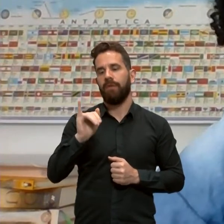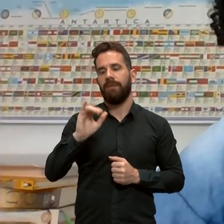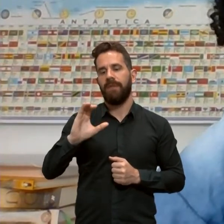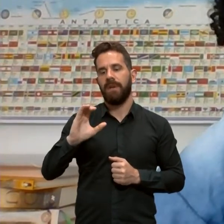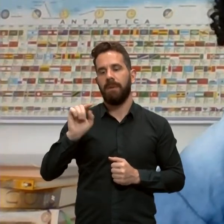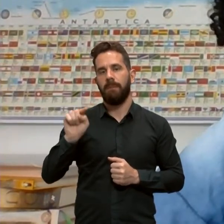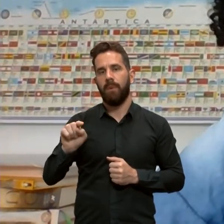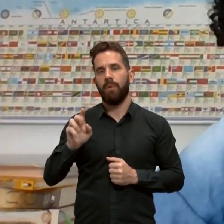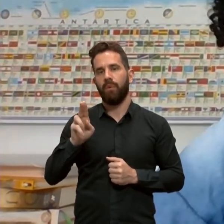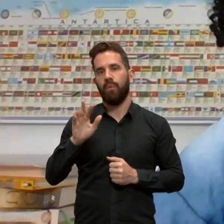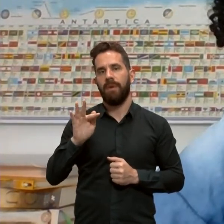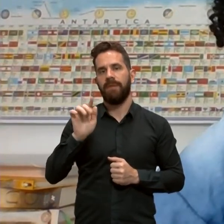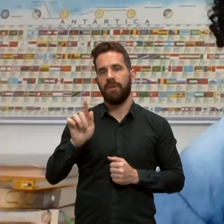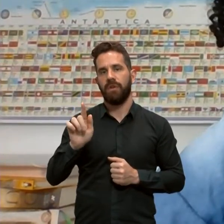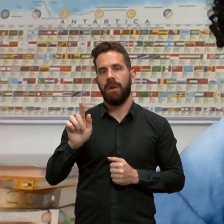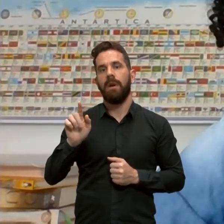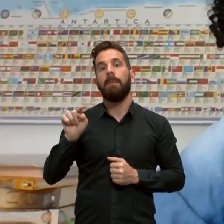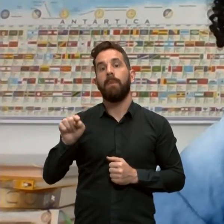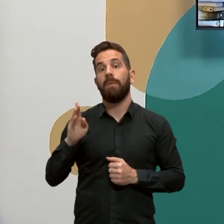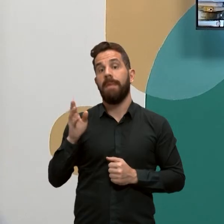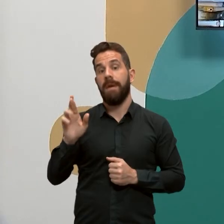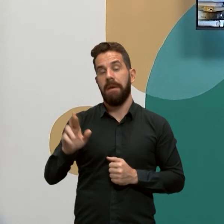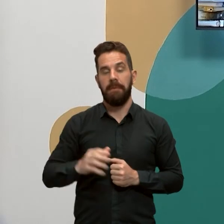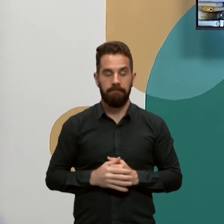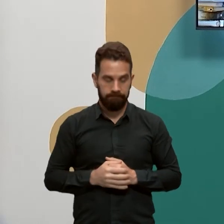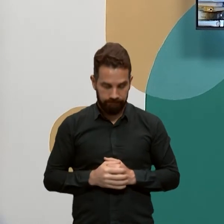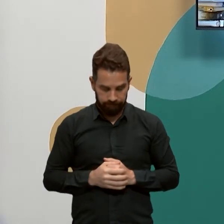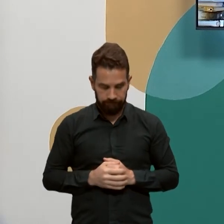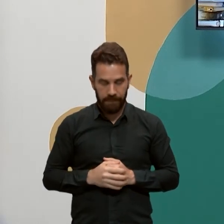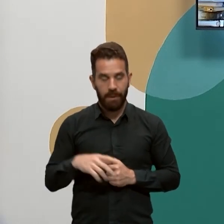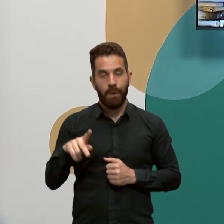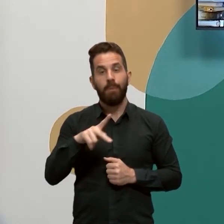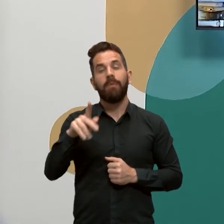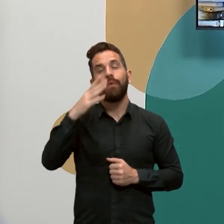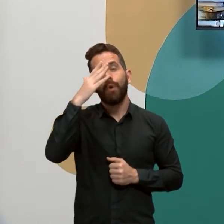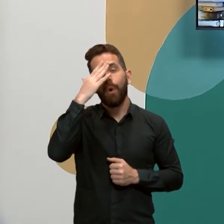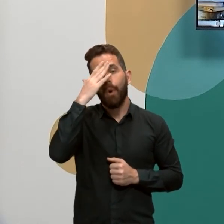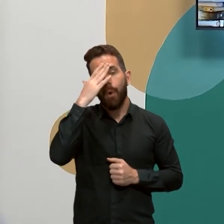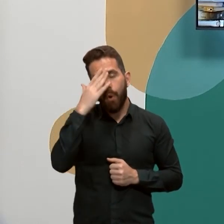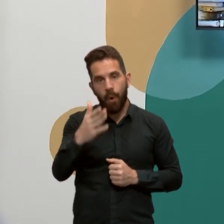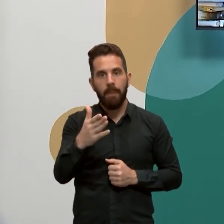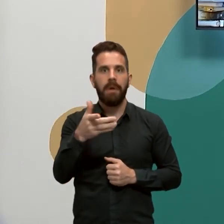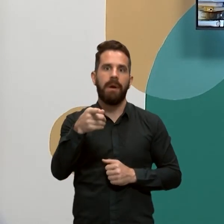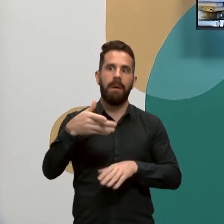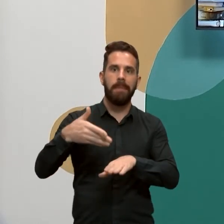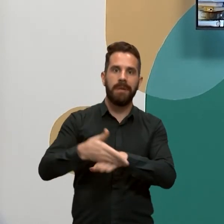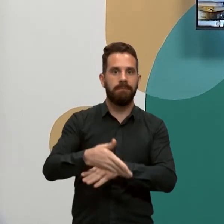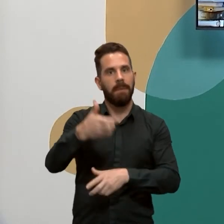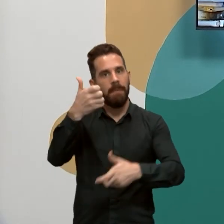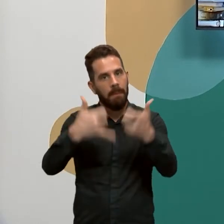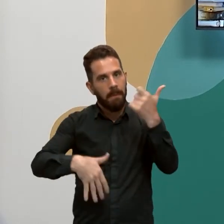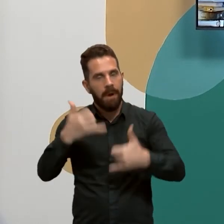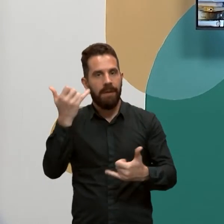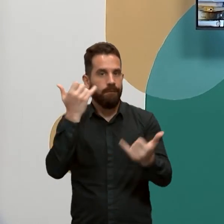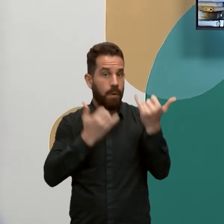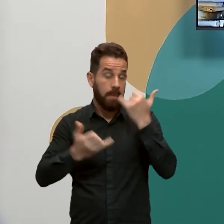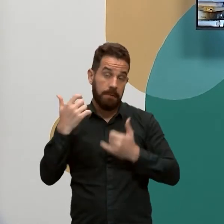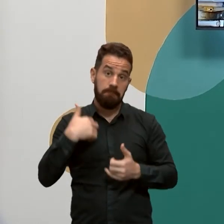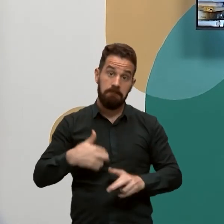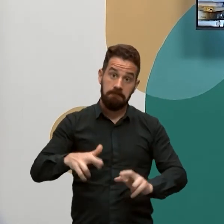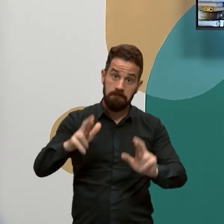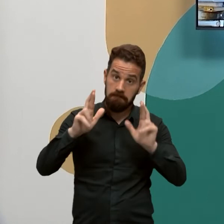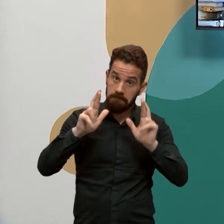celi.fic.ufg.br. Professora, muito obrigada por estar aqui com a gente, dando essas informações. Espero que